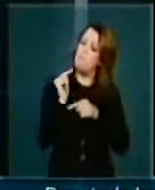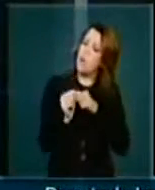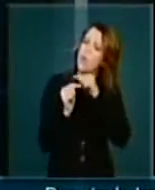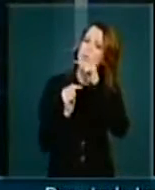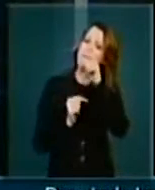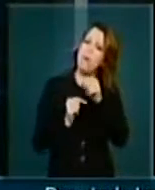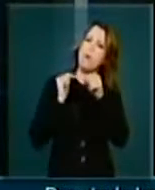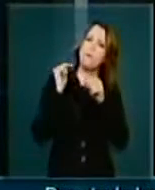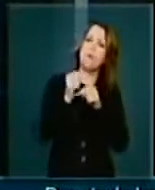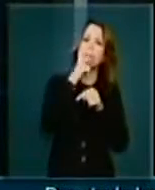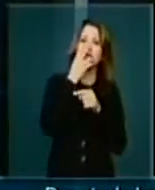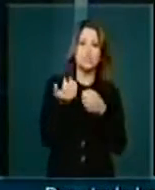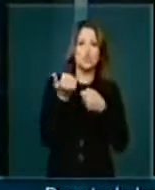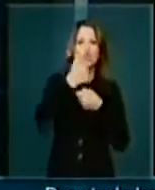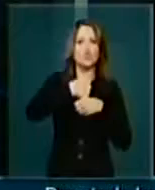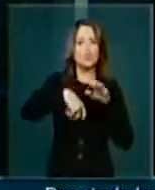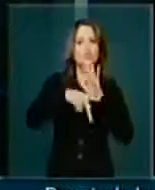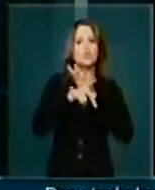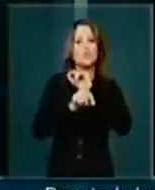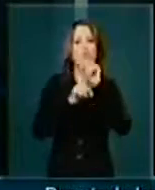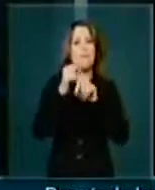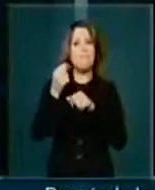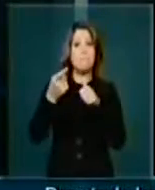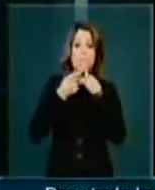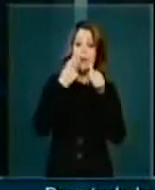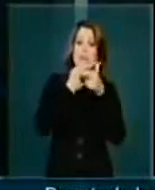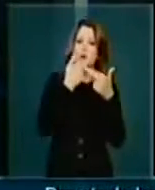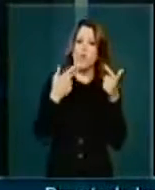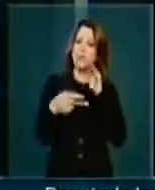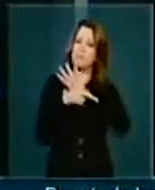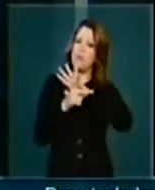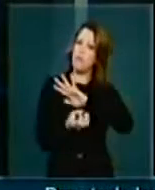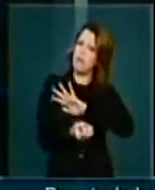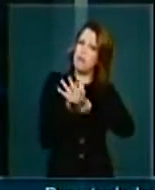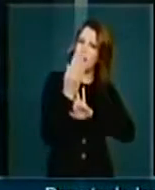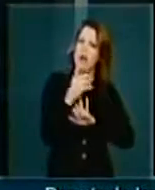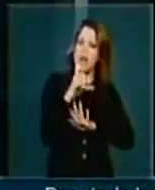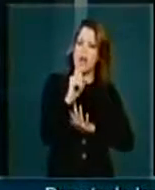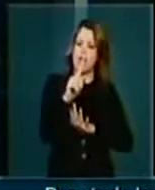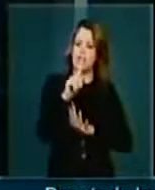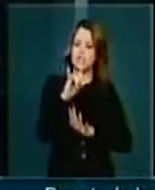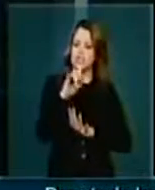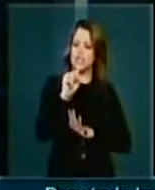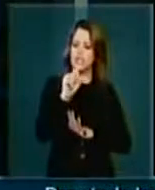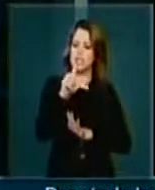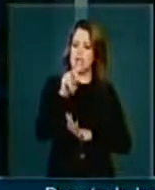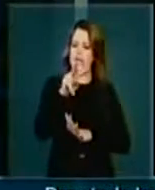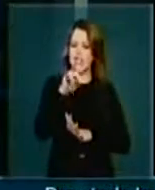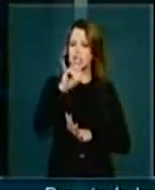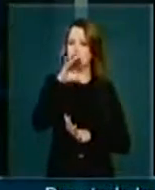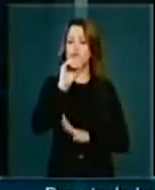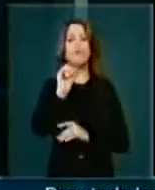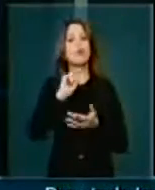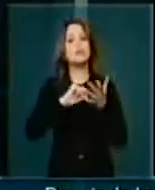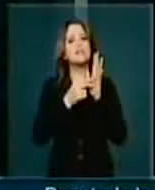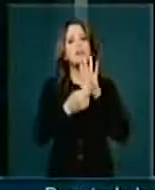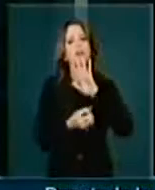pouco têm substituído o sentido primeiro do Poder Legislativo, que não é outro senão de